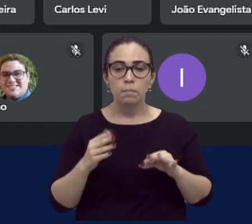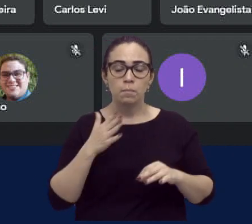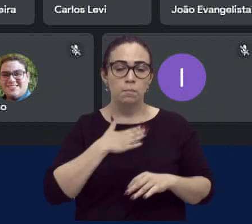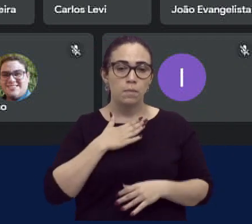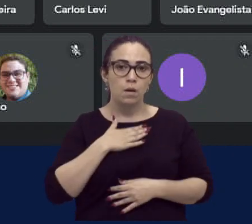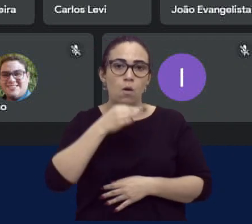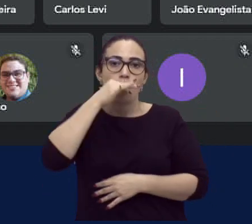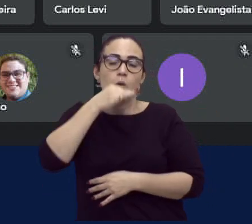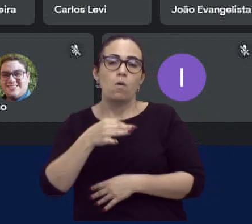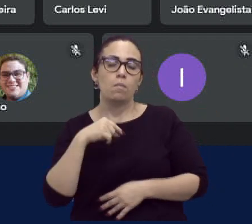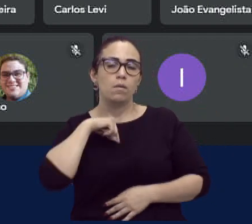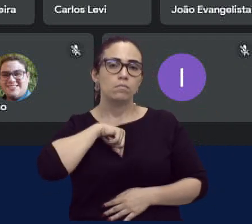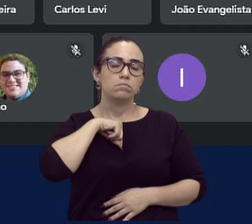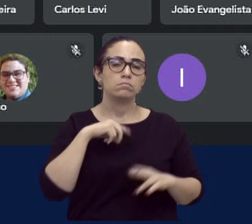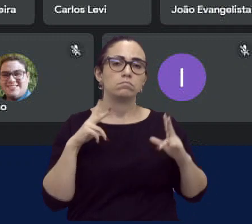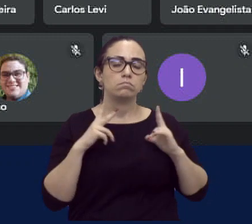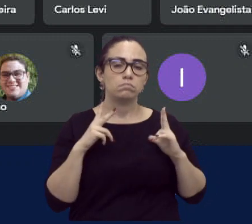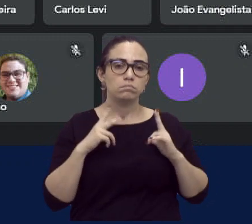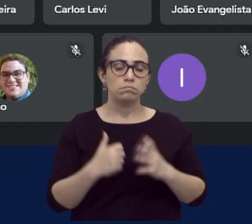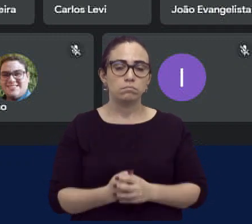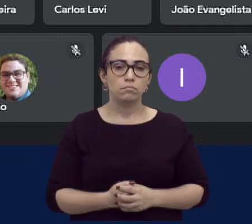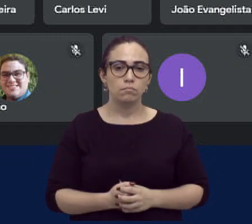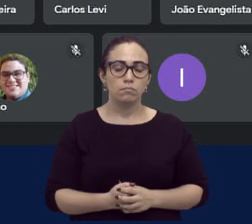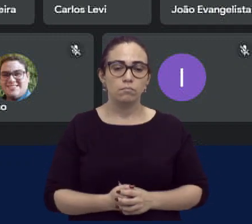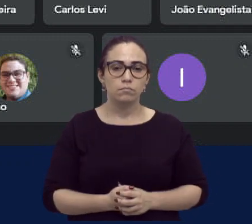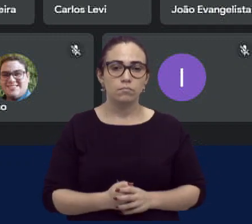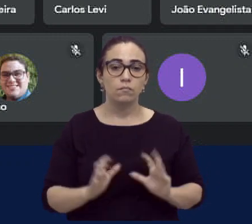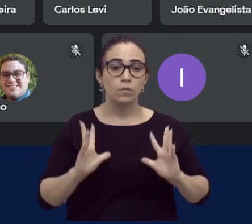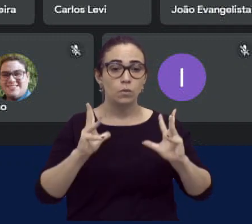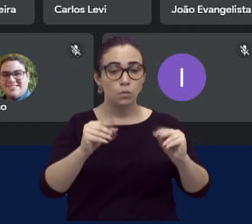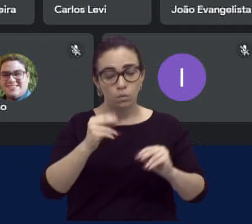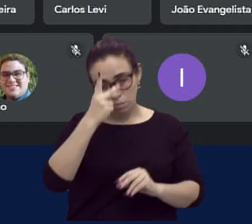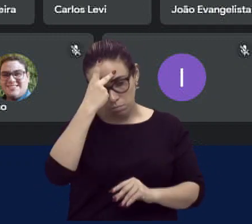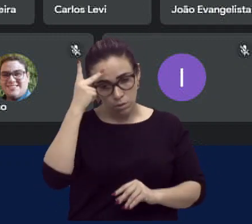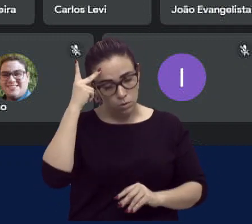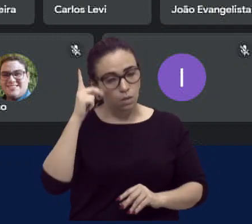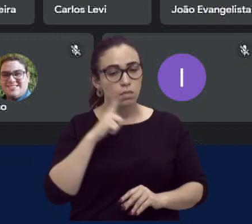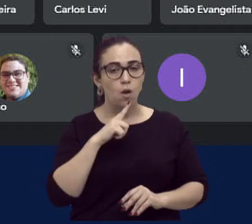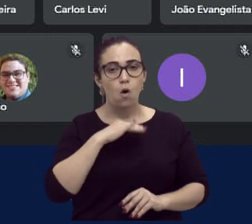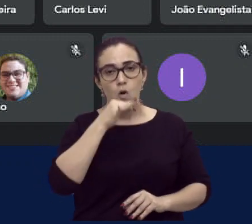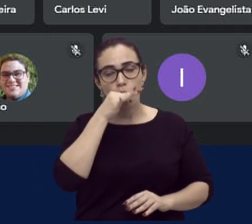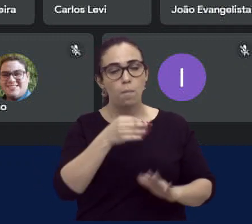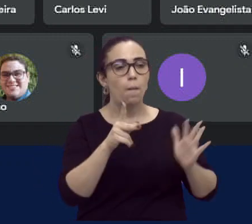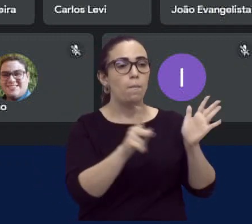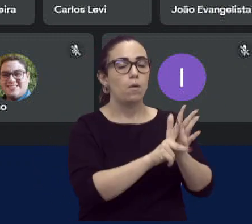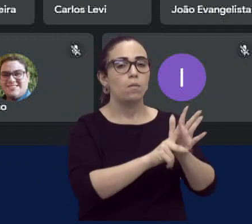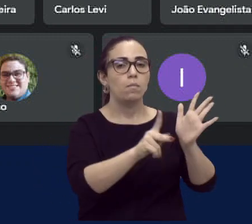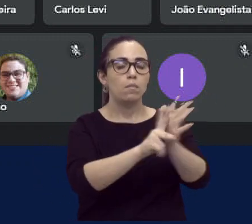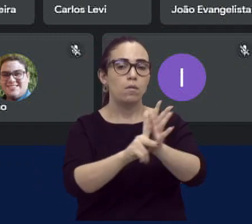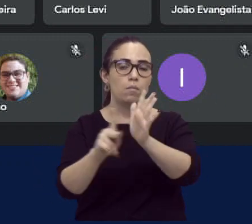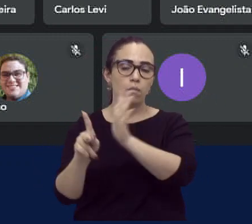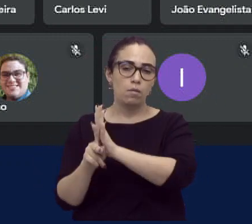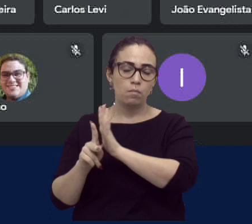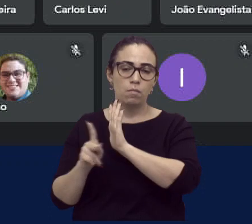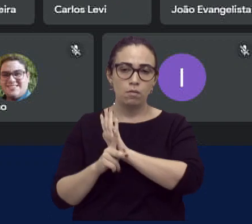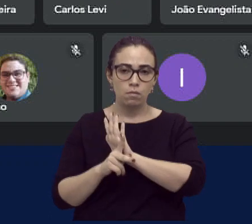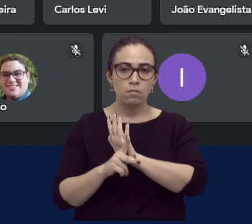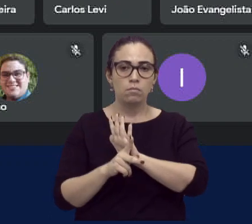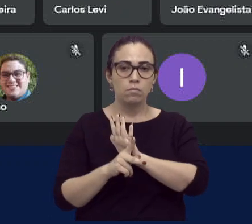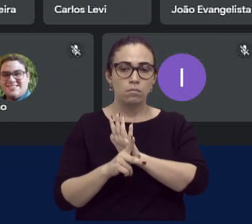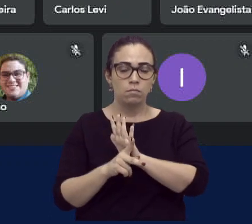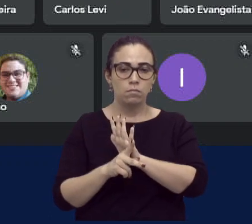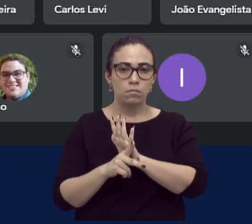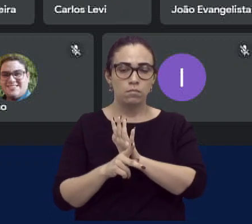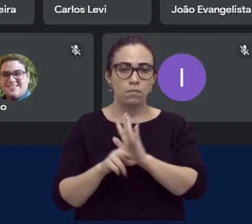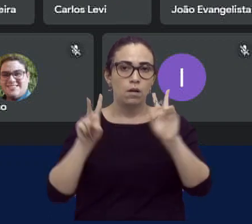pessoal. Todas as pessoas têm verdades. Eu costumo dizer que a verdade ela é um paradoxo,